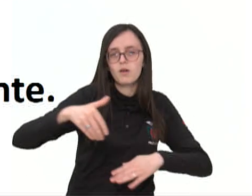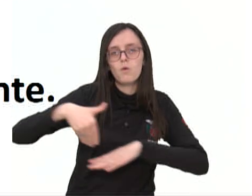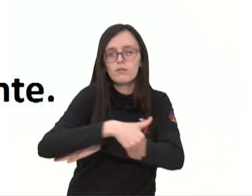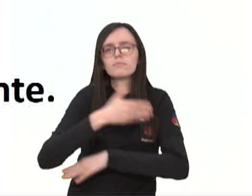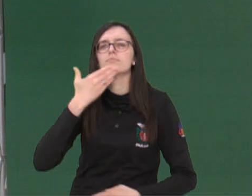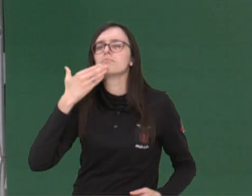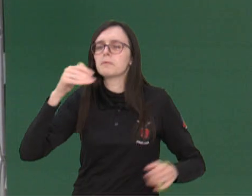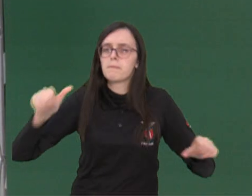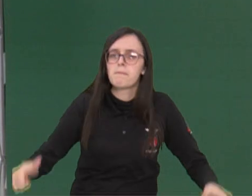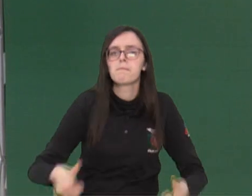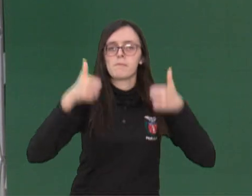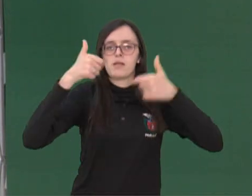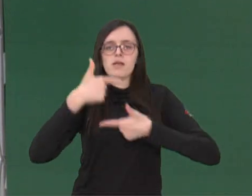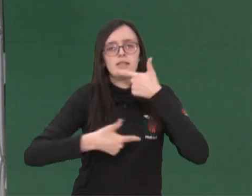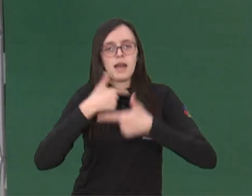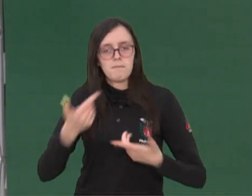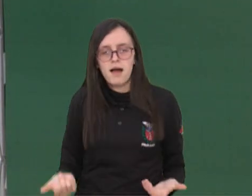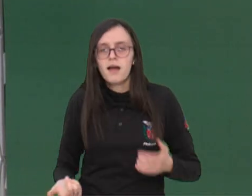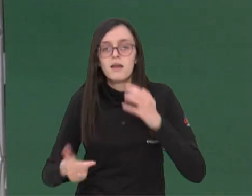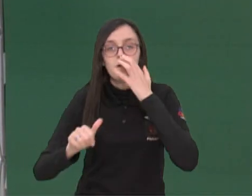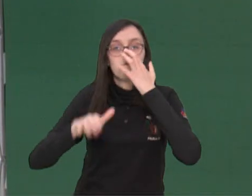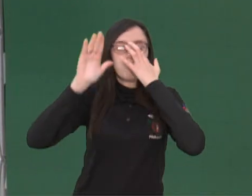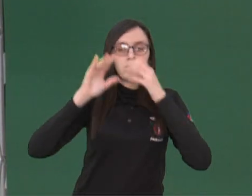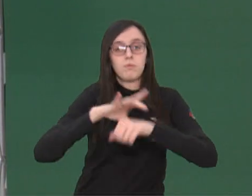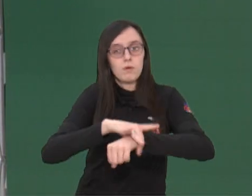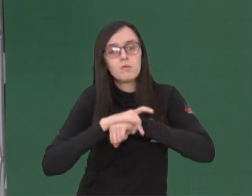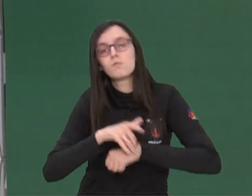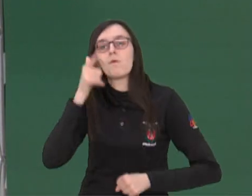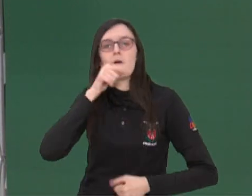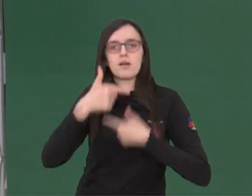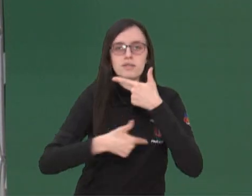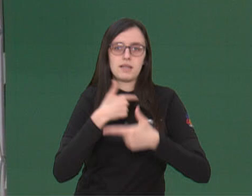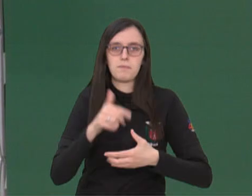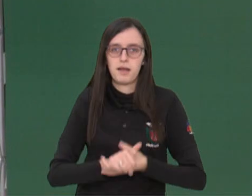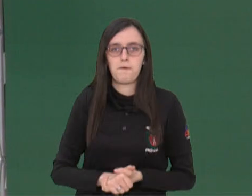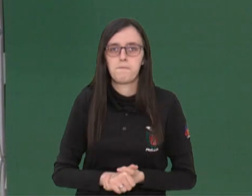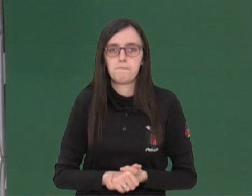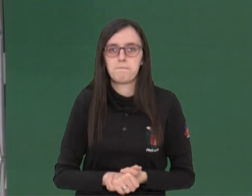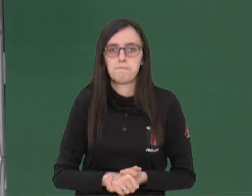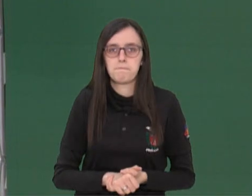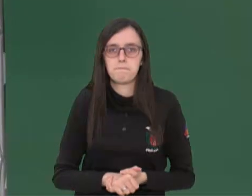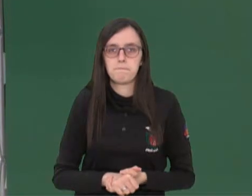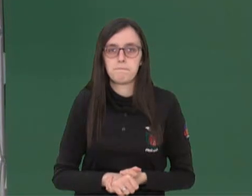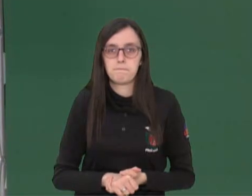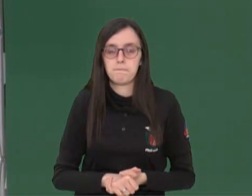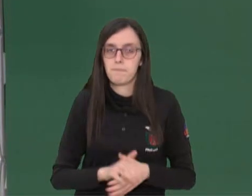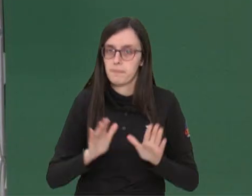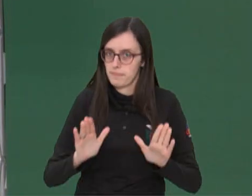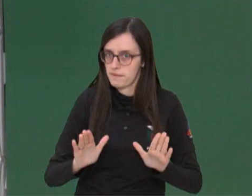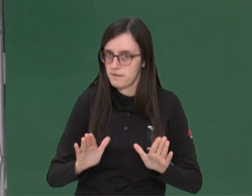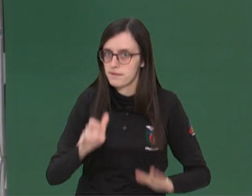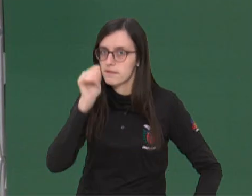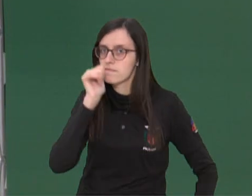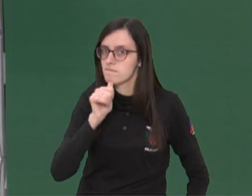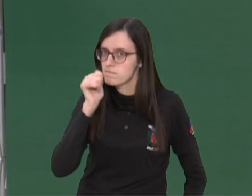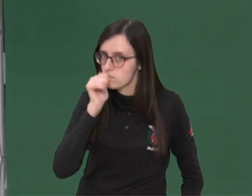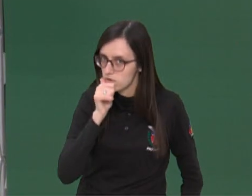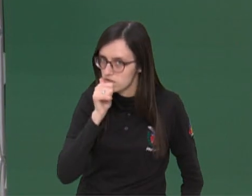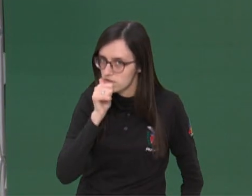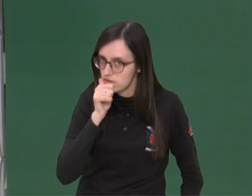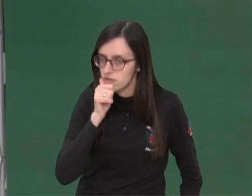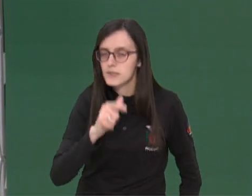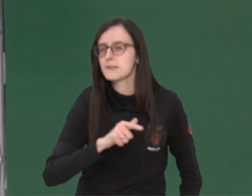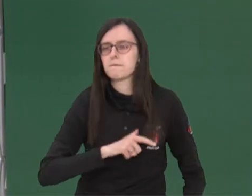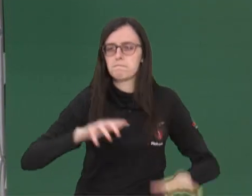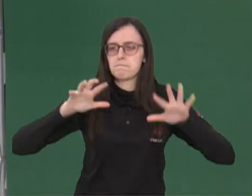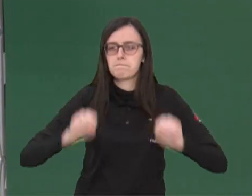pedir melhores condições de trabalho, mais segurança no trabalho. Então, mulheres tomando